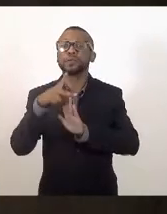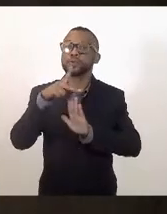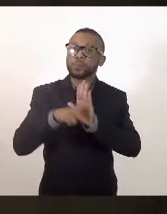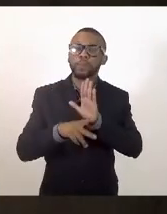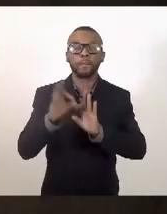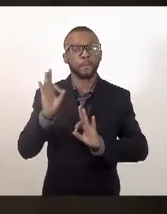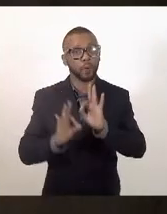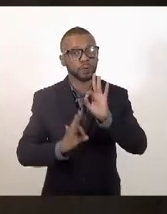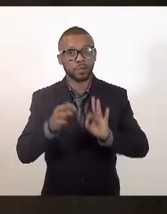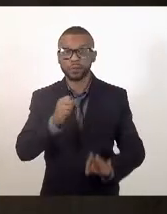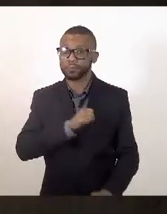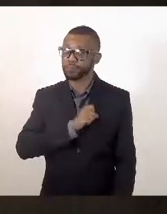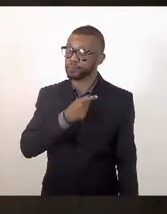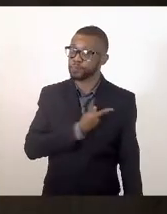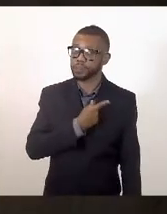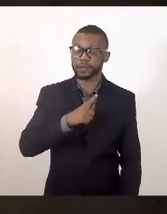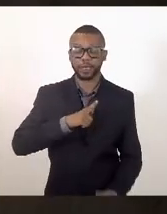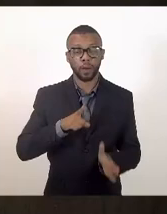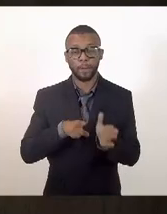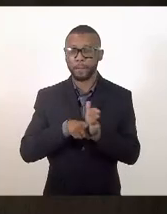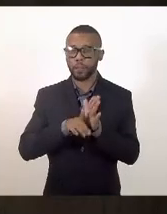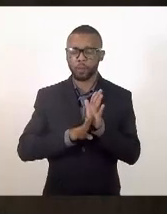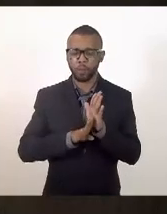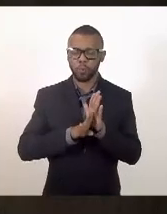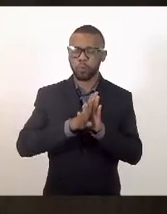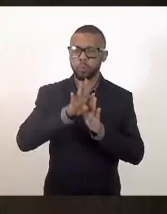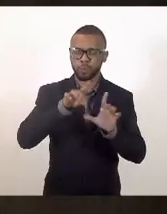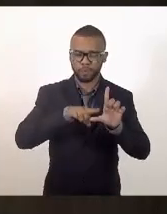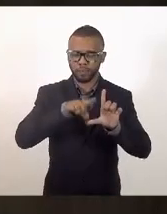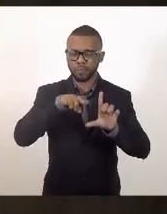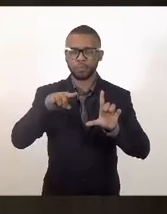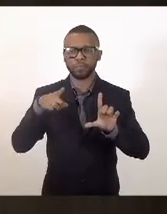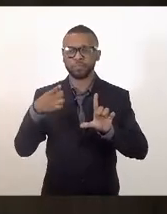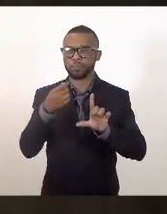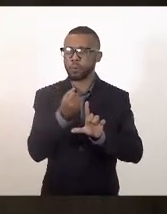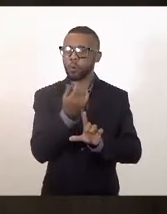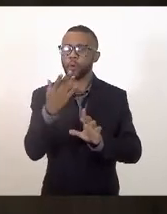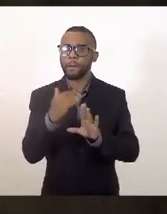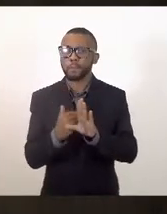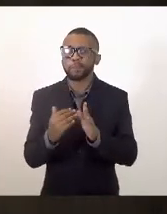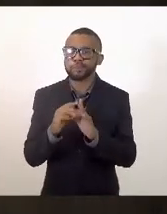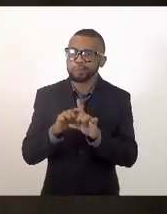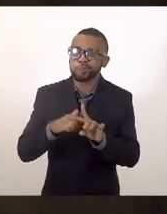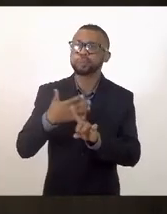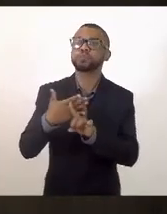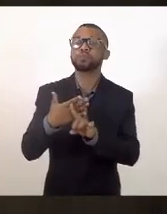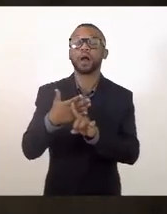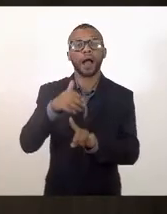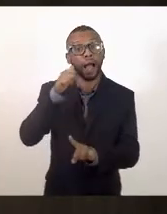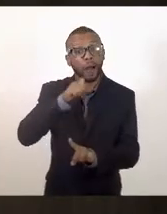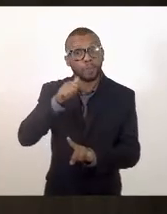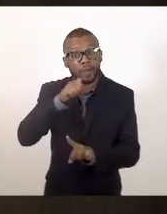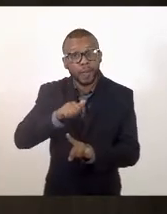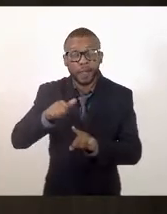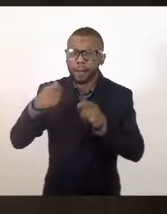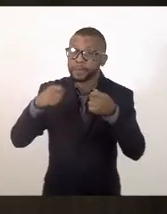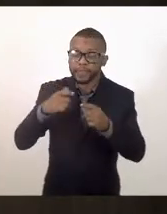cidades com alto índice de agressão contra a mulher. E, como eu digo sempre, a mulher ela tem que ser amada e respeitada todos os